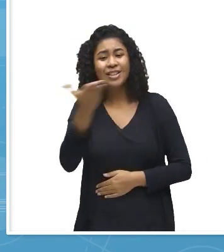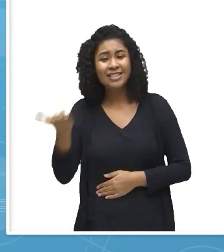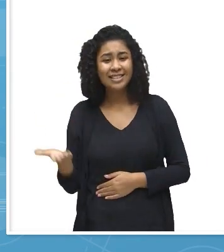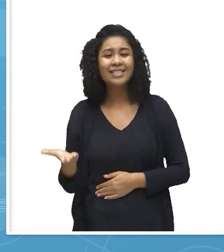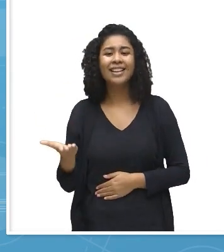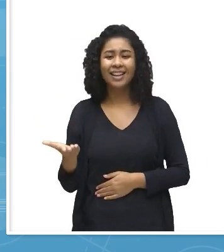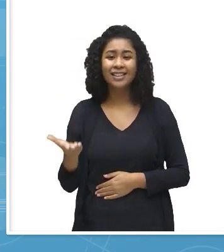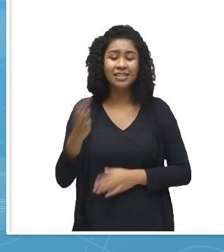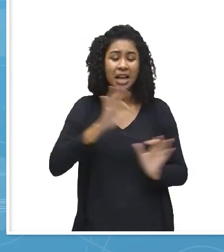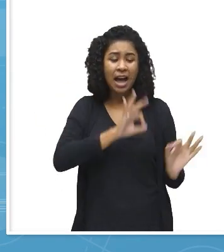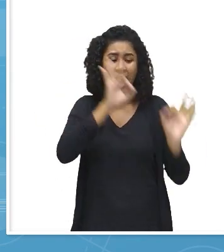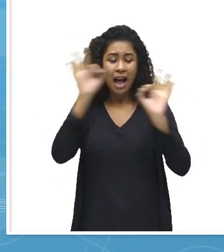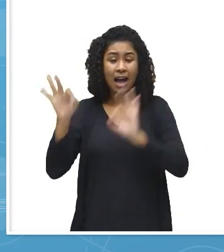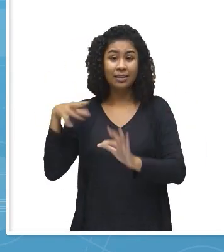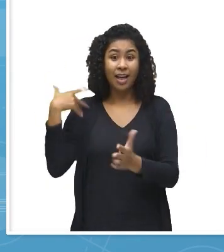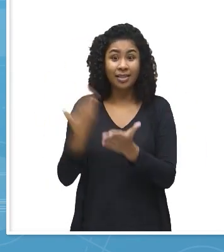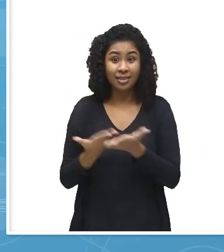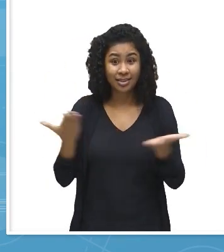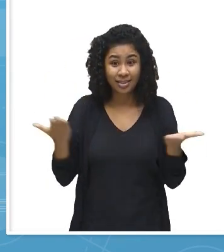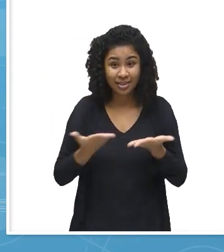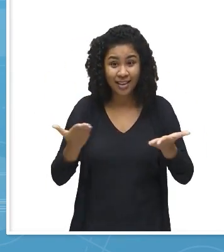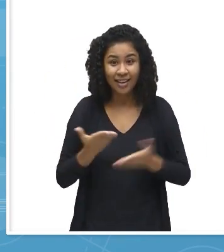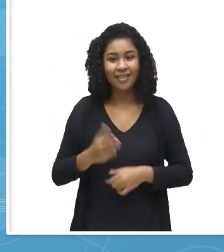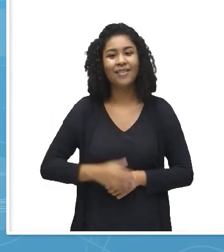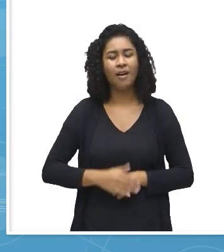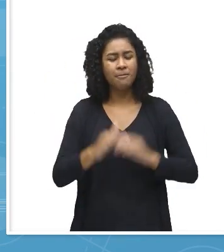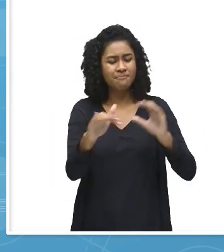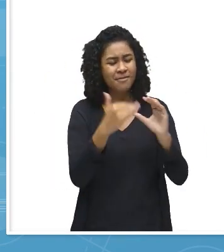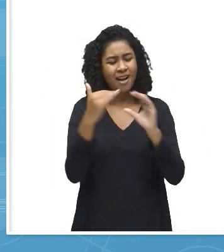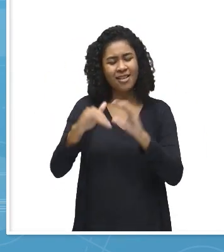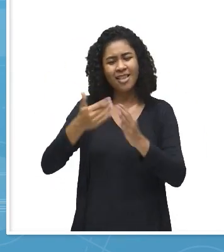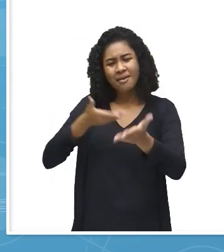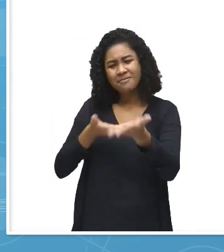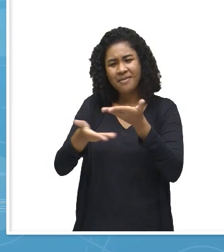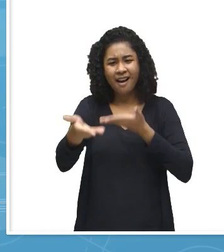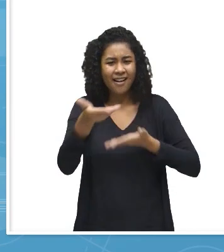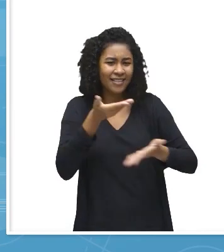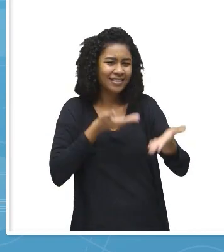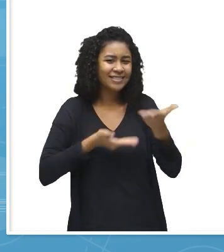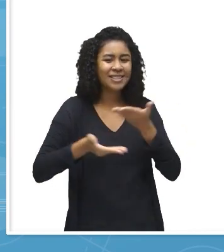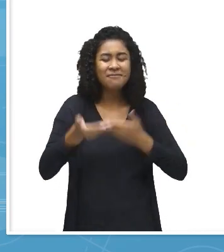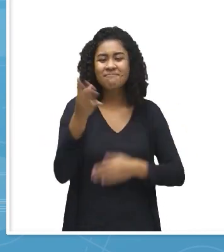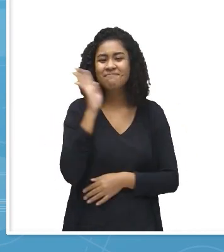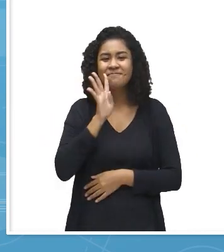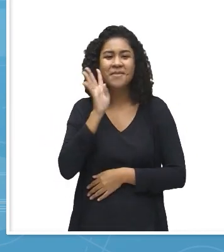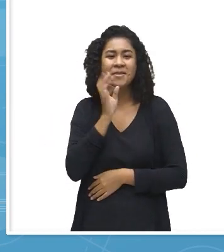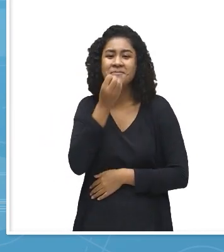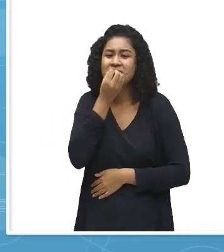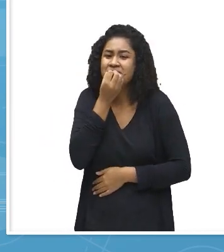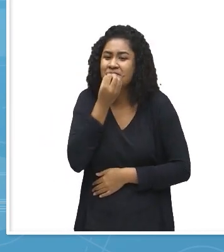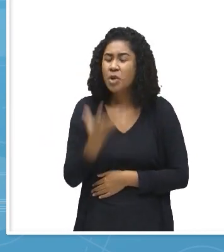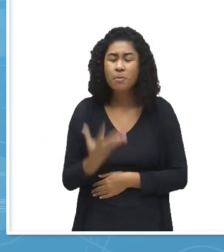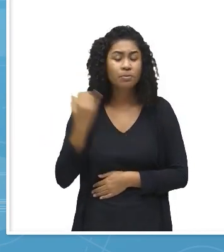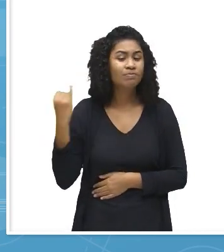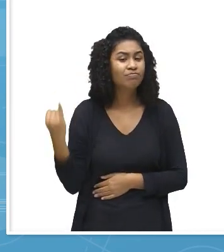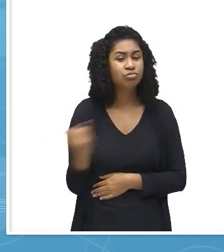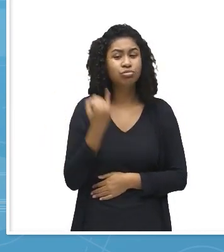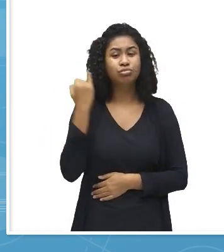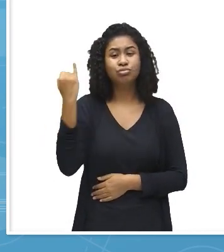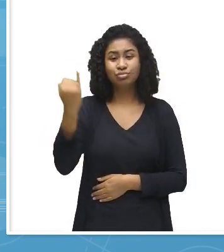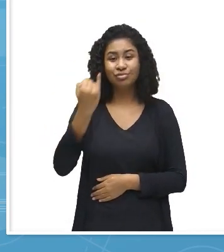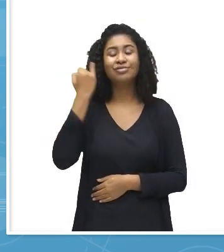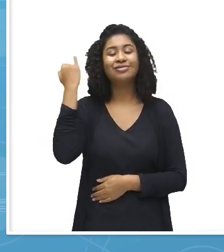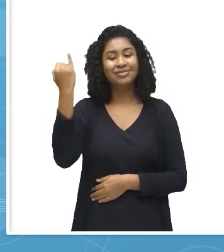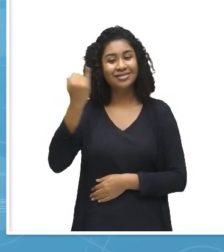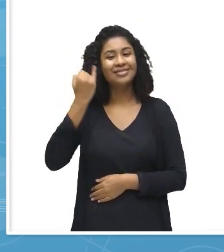conectados até agora conosco, que participaram, que interagiram no nosso chat. Essa interação, como eu falei para vocês, é muito